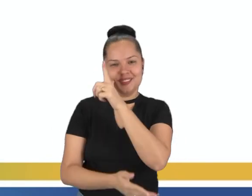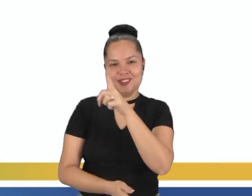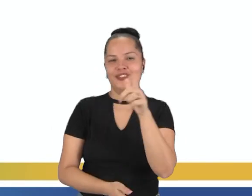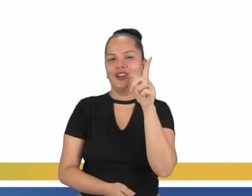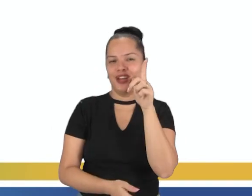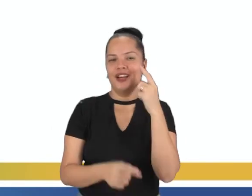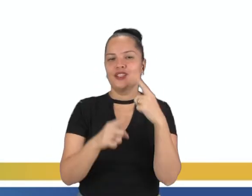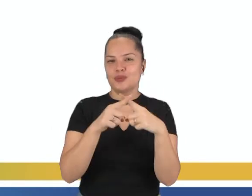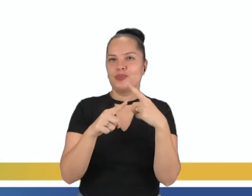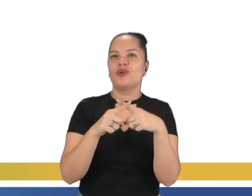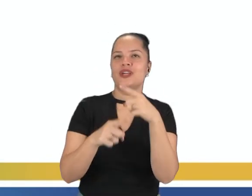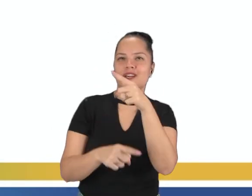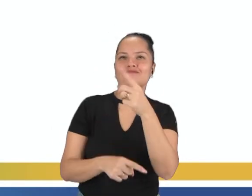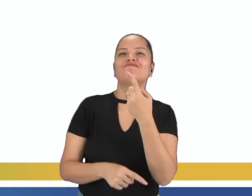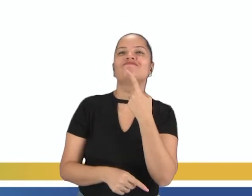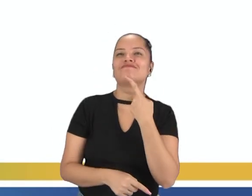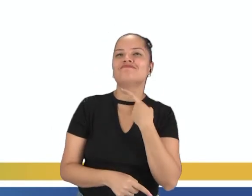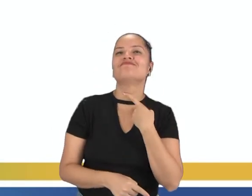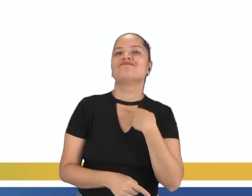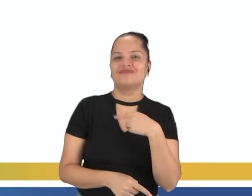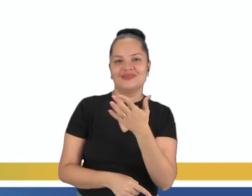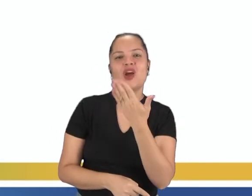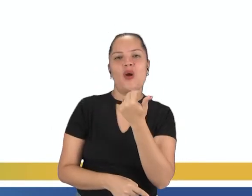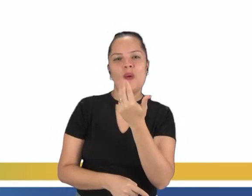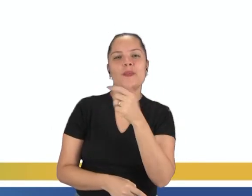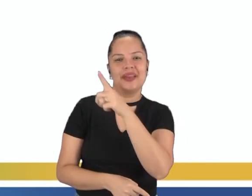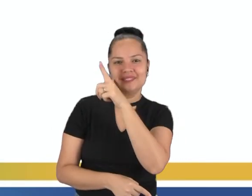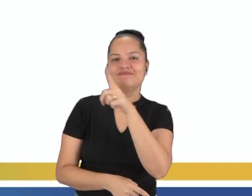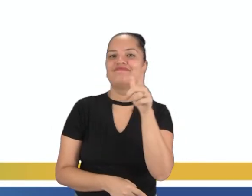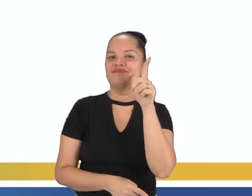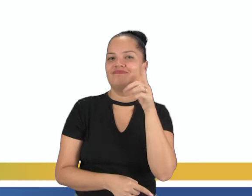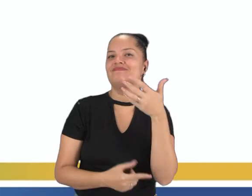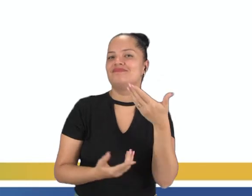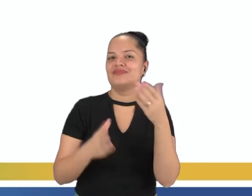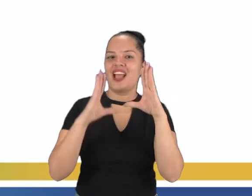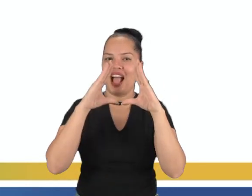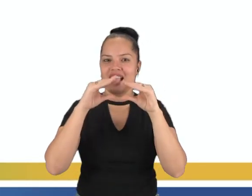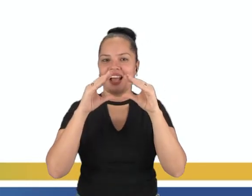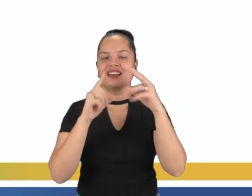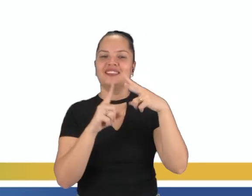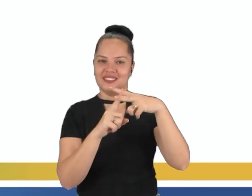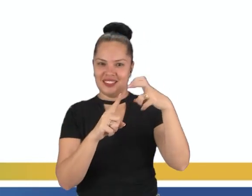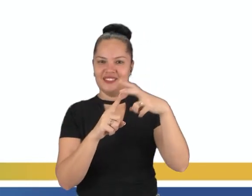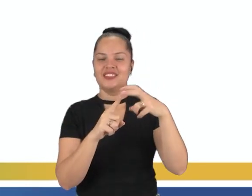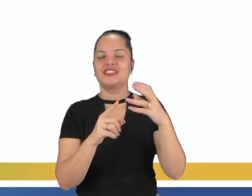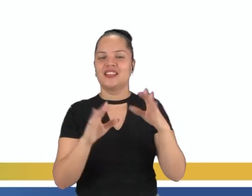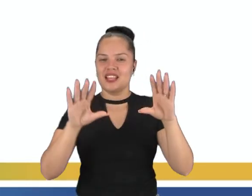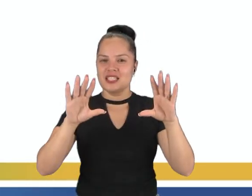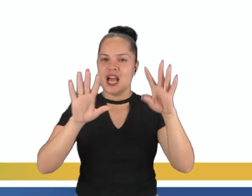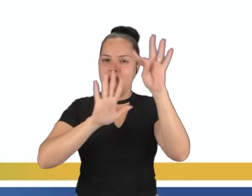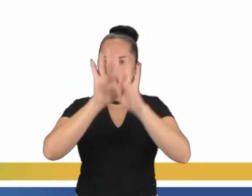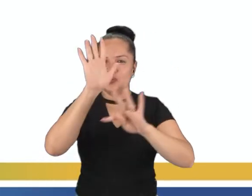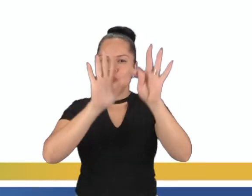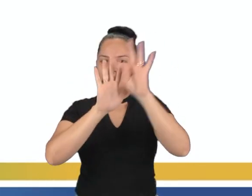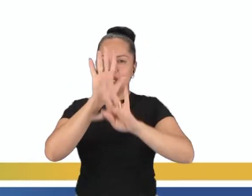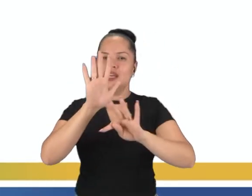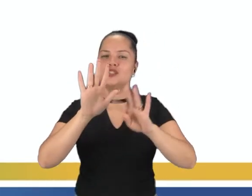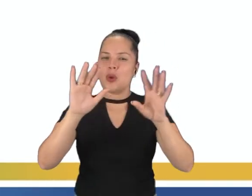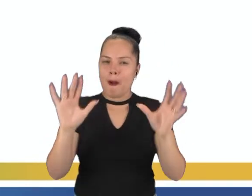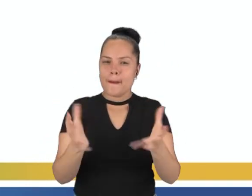essa propaganda, esse anúncio me deu vontade de consumir o produto. Então, é um dos objetivos, né? Um texto persuasivo, uma coisa